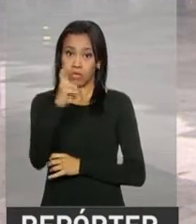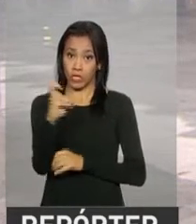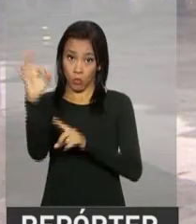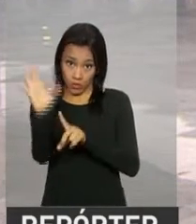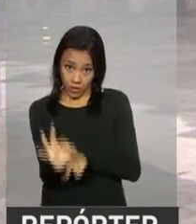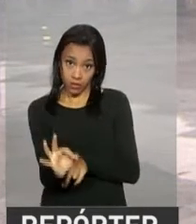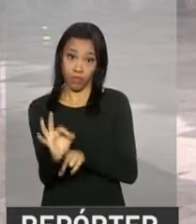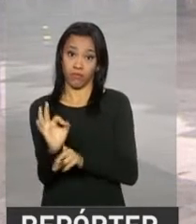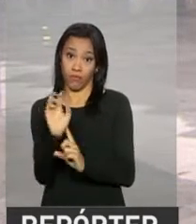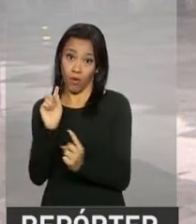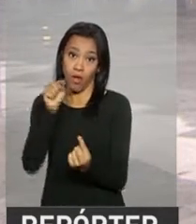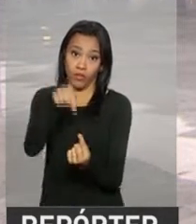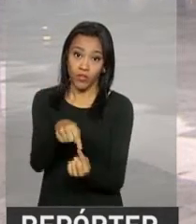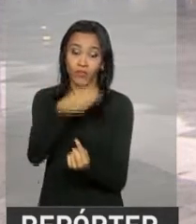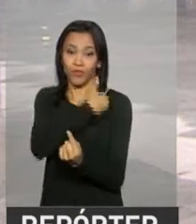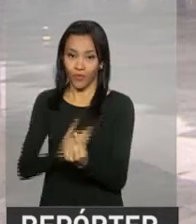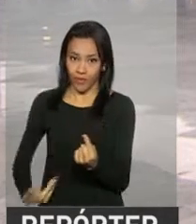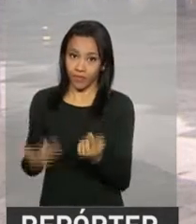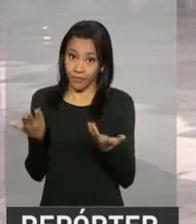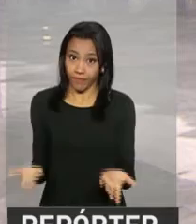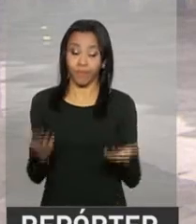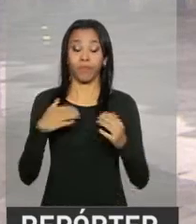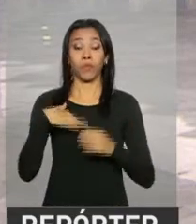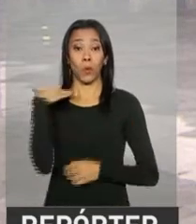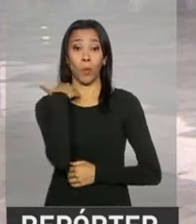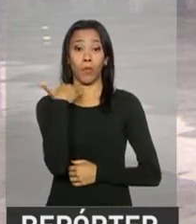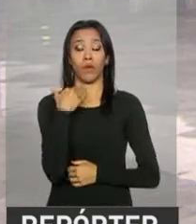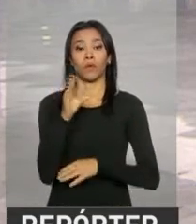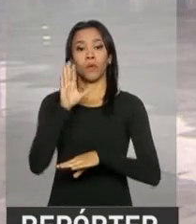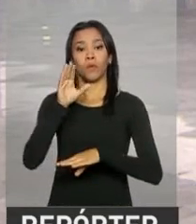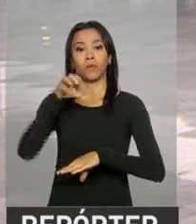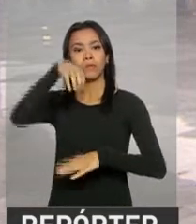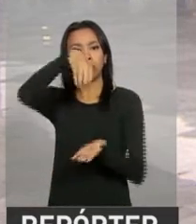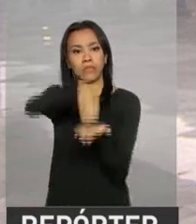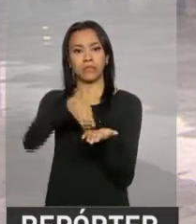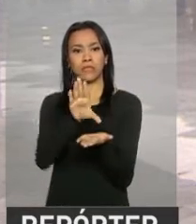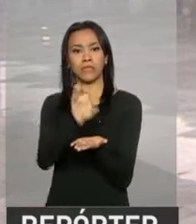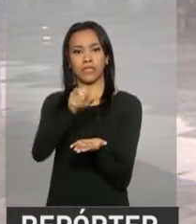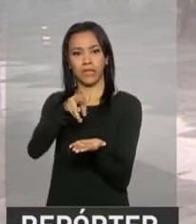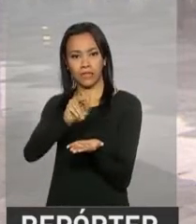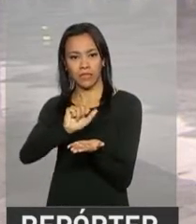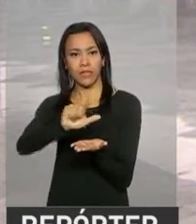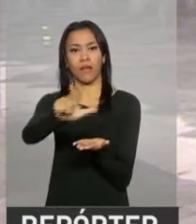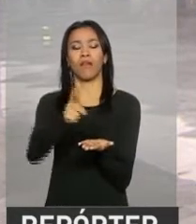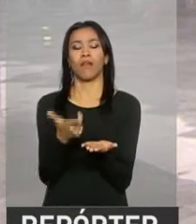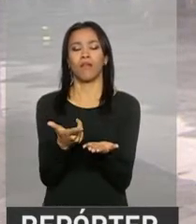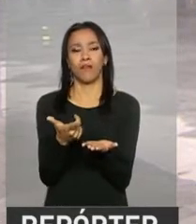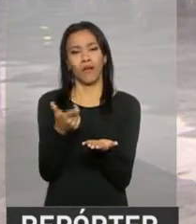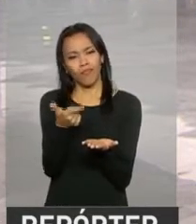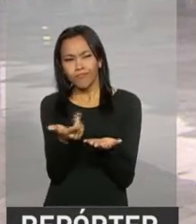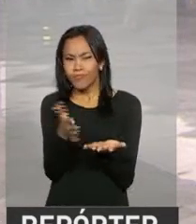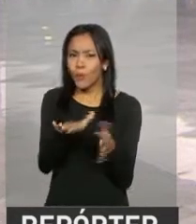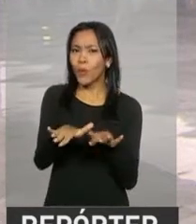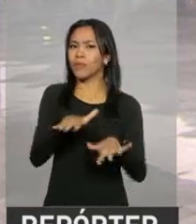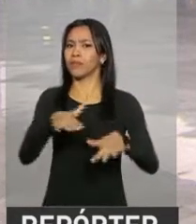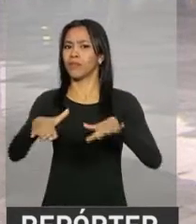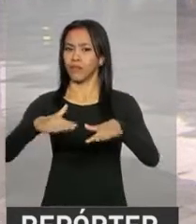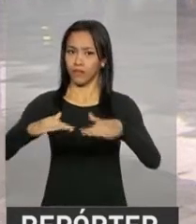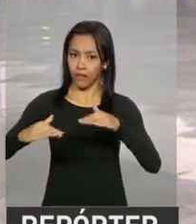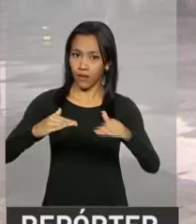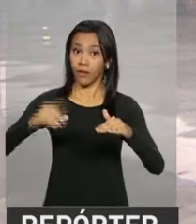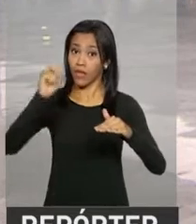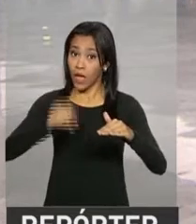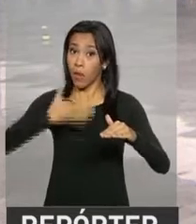Bom, para o Banco Central, esses últimos indicadores aí, eles apontam para uma recessão mais moderada, o que é resultado